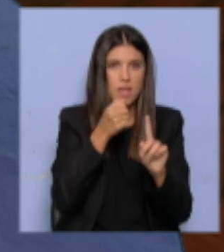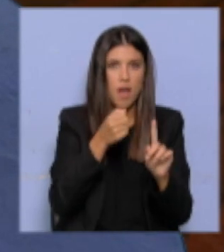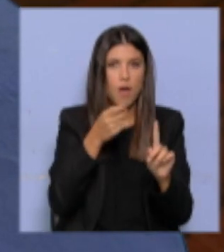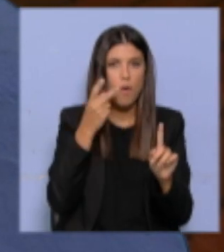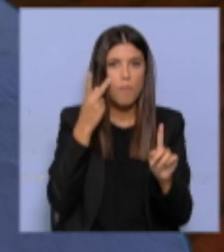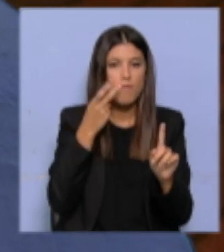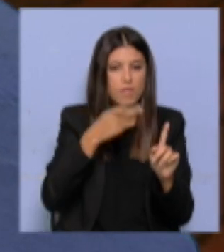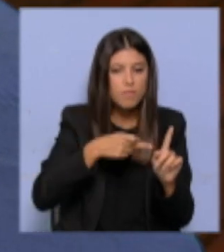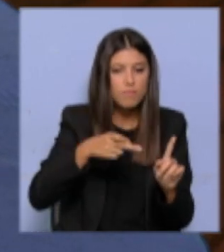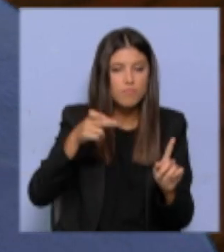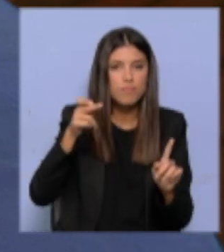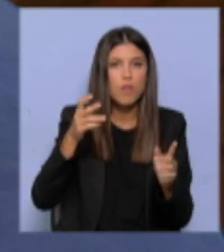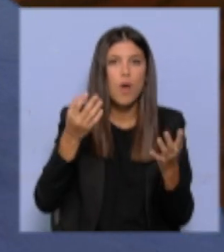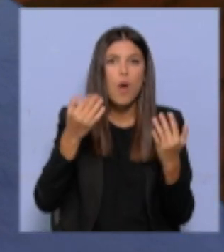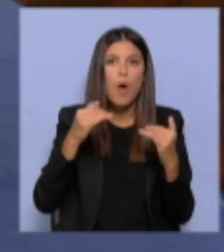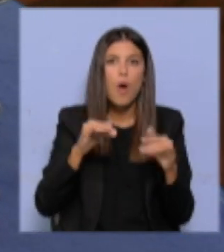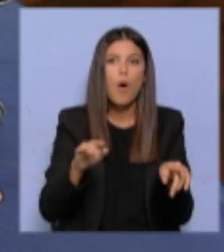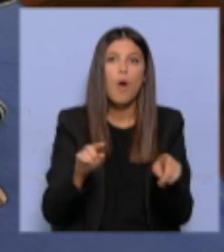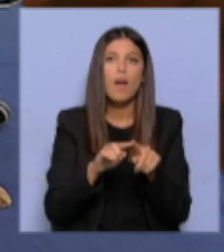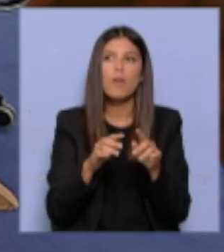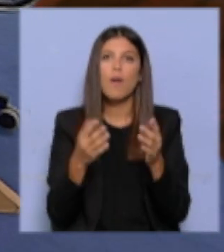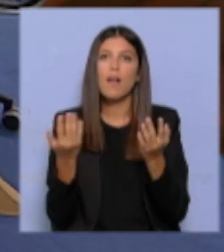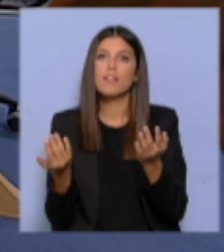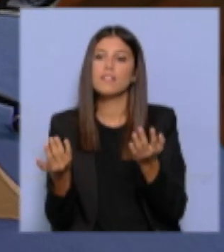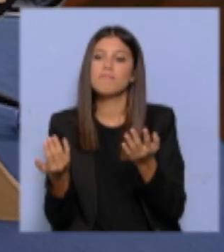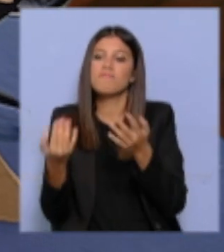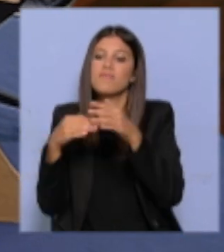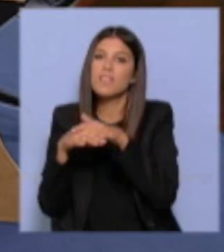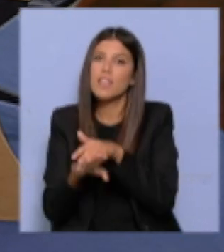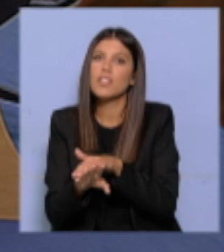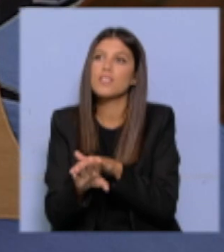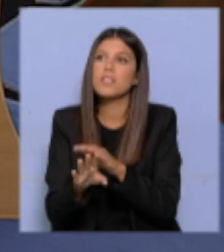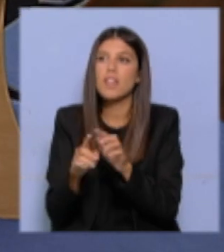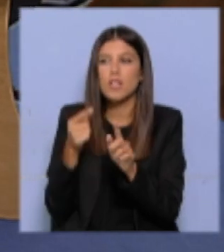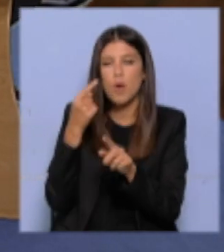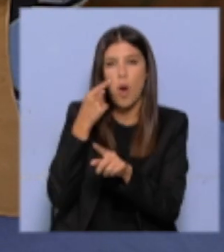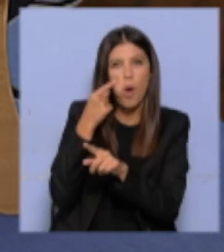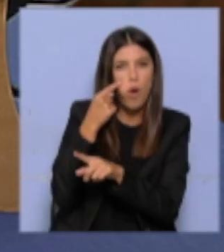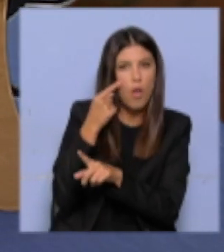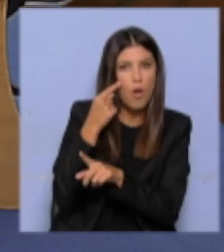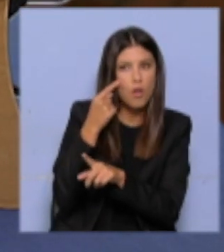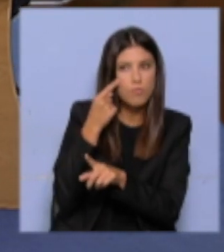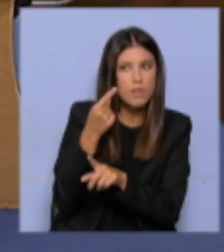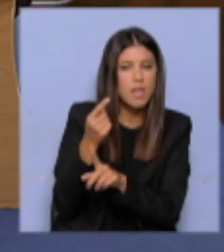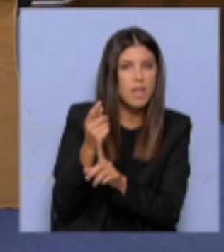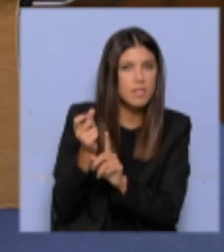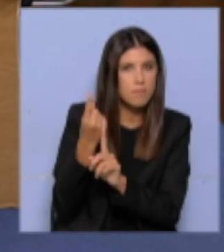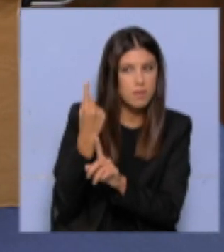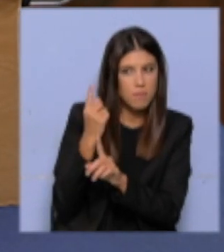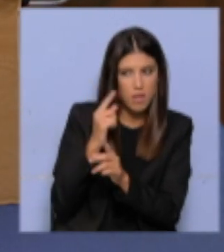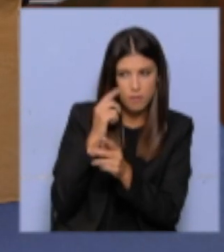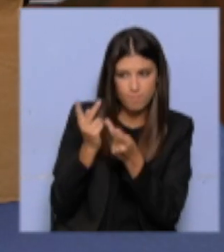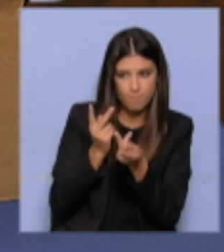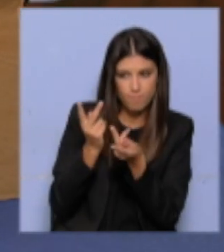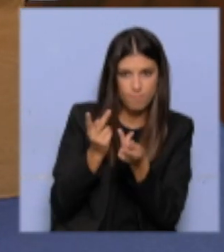são integrados assim um bocadinho ad experimentum, à experiência, como alguém, uns curiosos